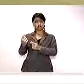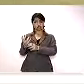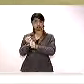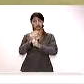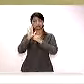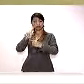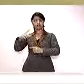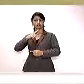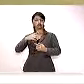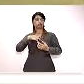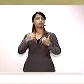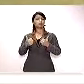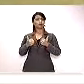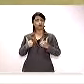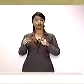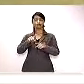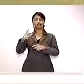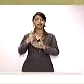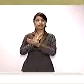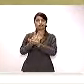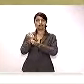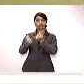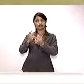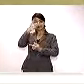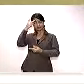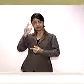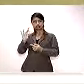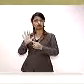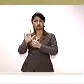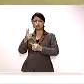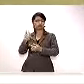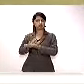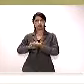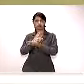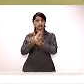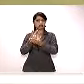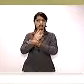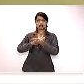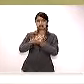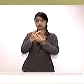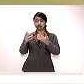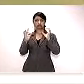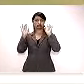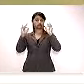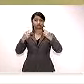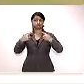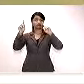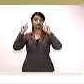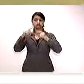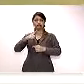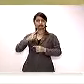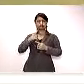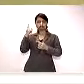situação fiscal a respeito das falas com pessoal como não foi demonstrado a existência de qualquer evento de natureza extraordinário certificar taas